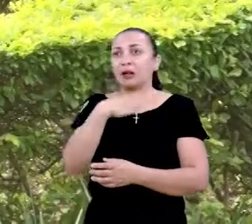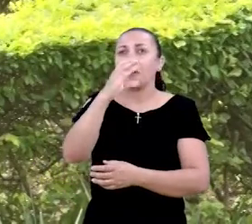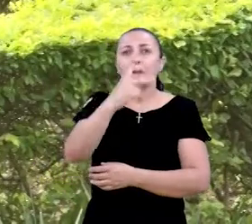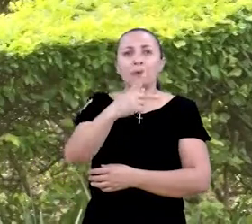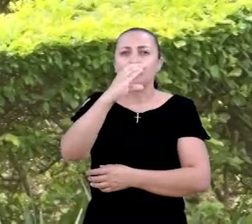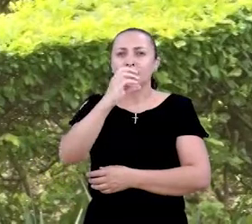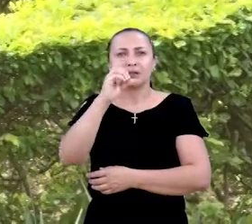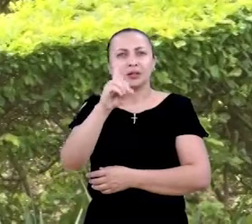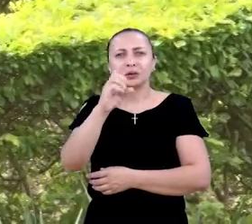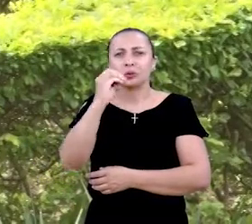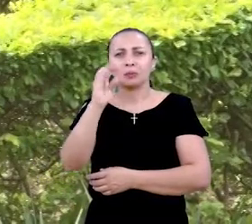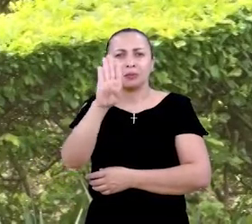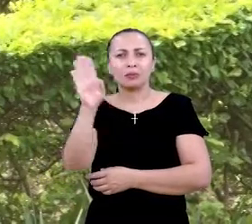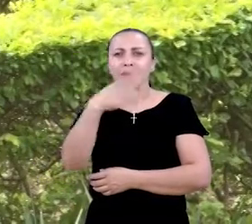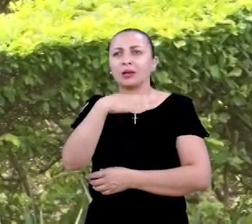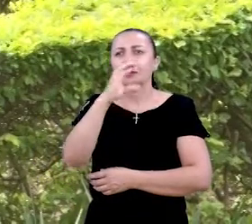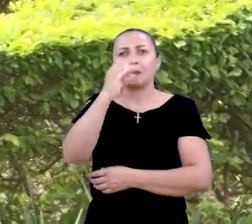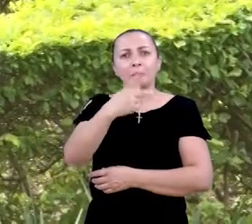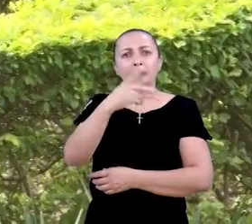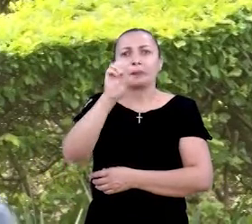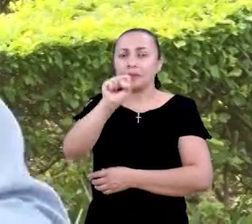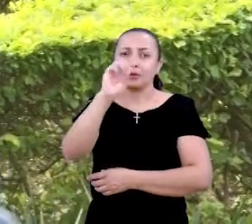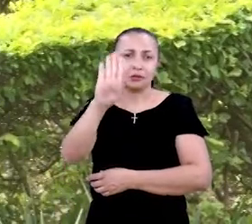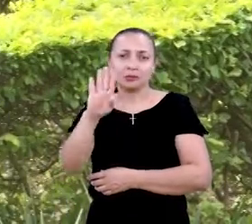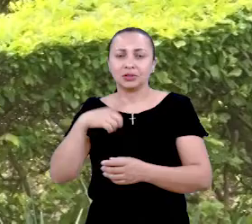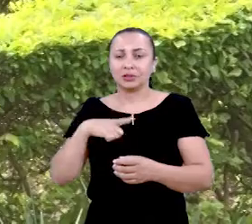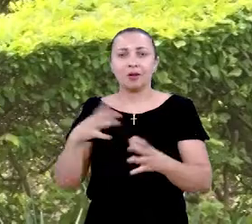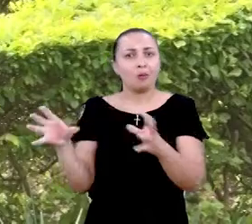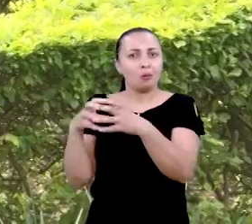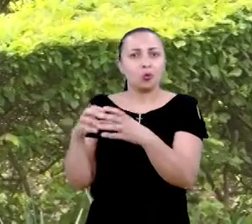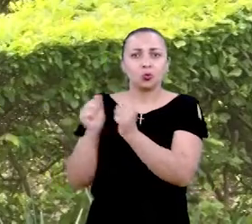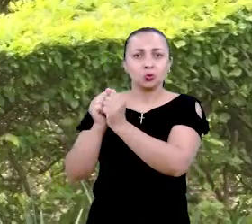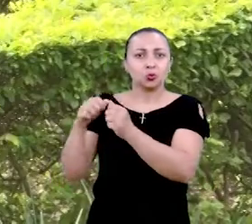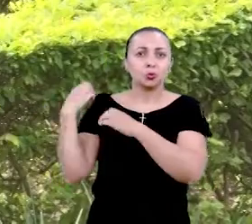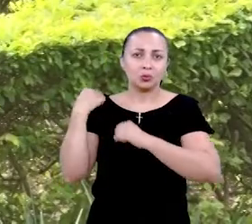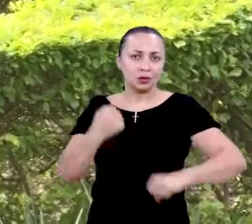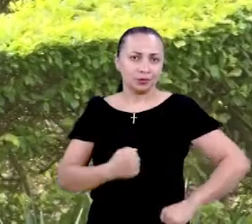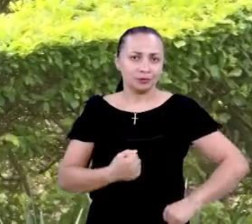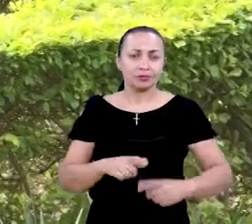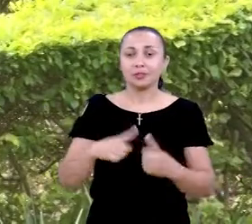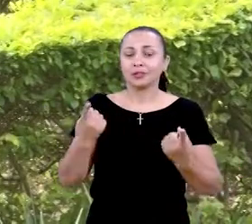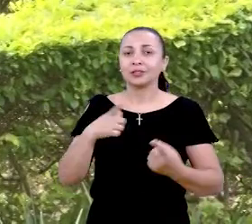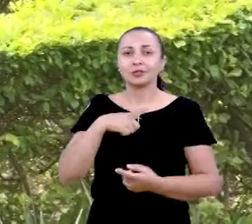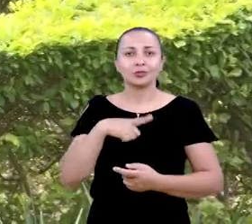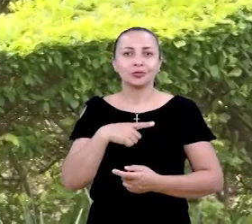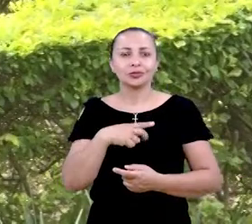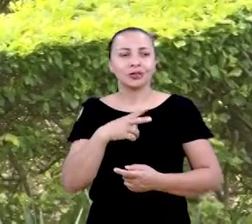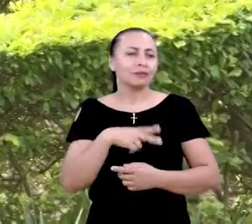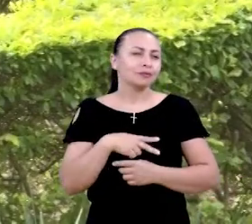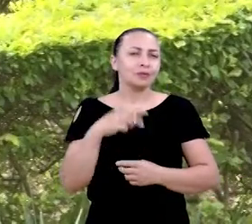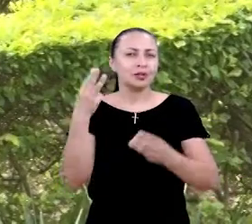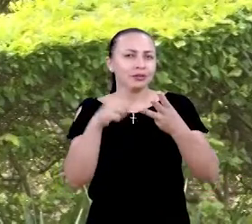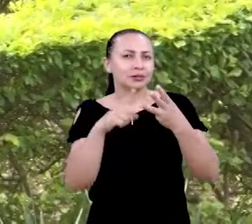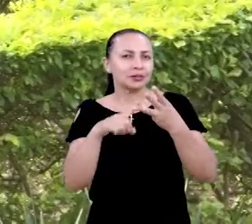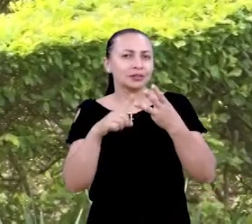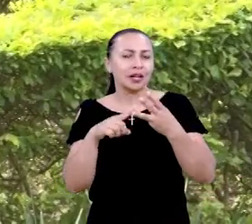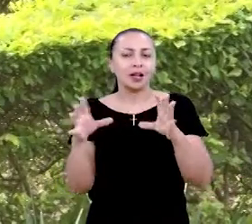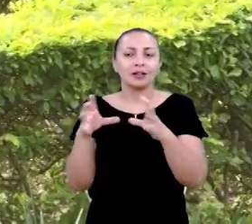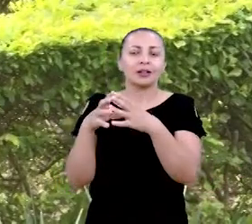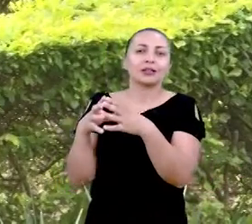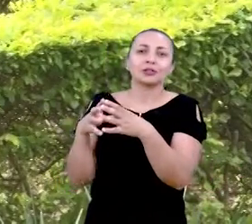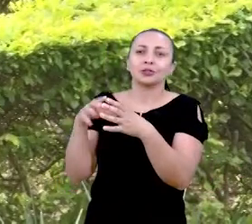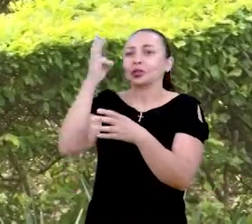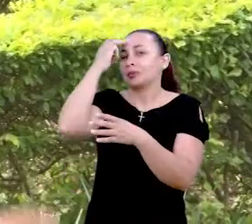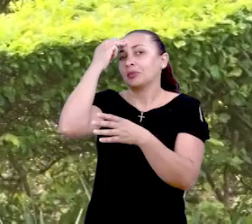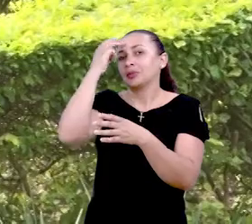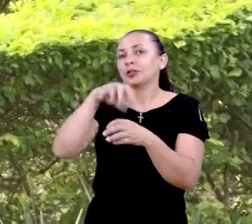percebemos que ali havia um terceiro grande agrupamento de memórias que nós vamos chamar de memórias enquadradas, que